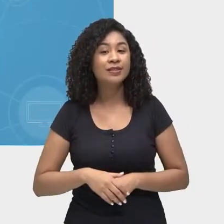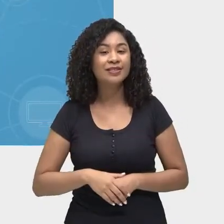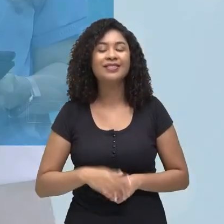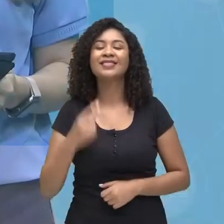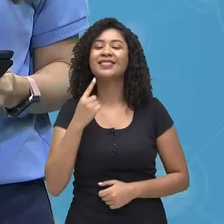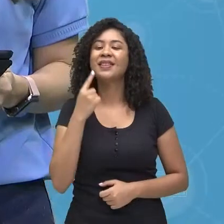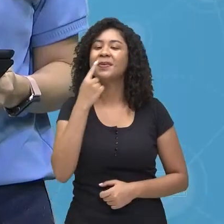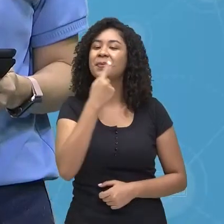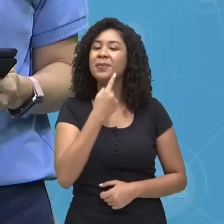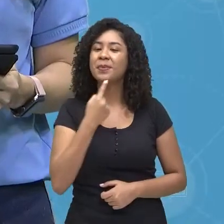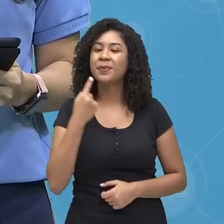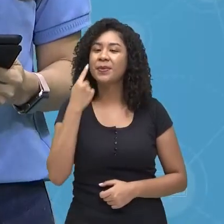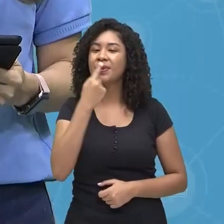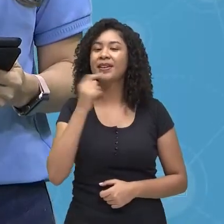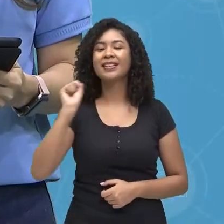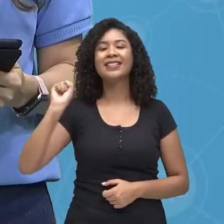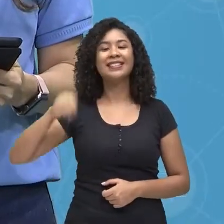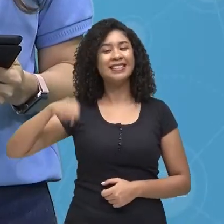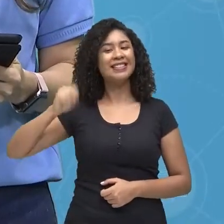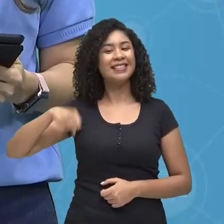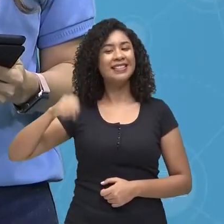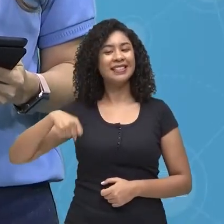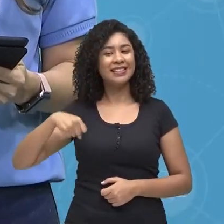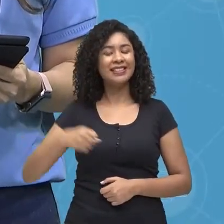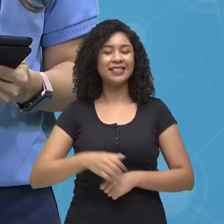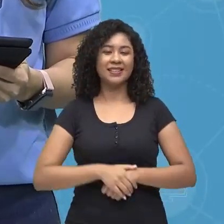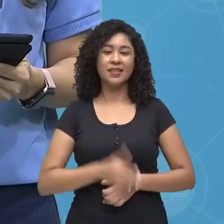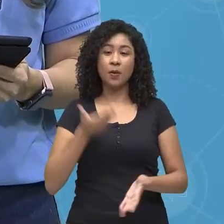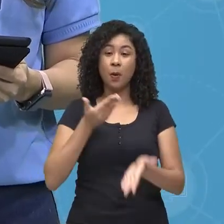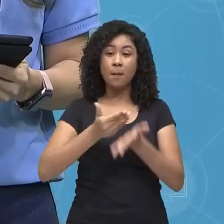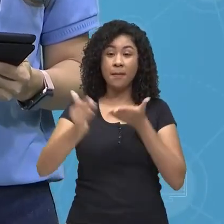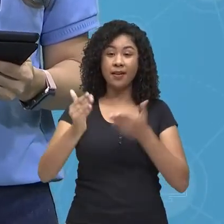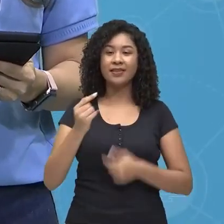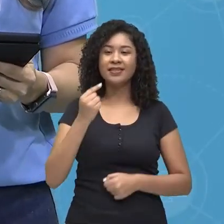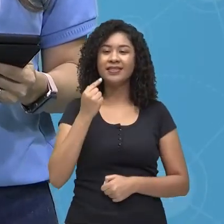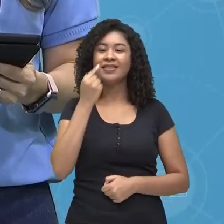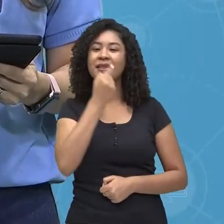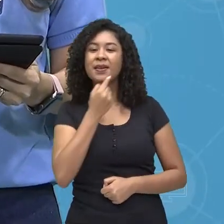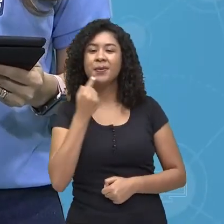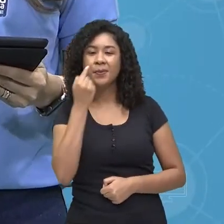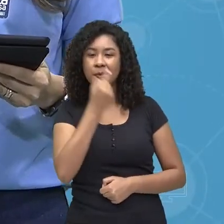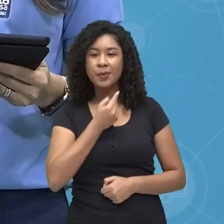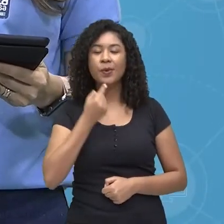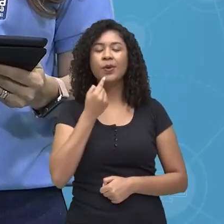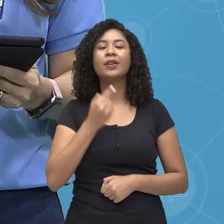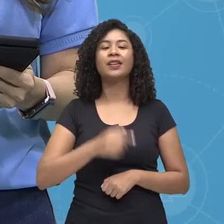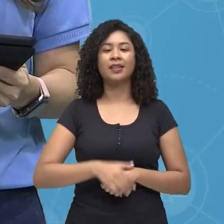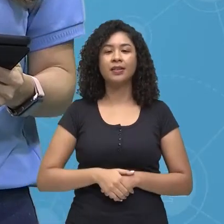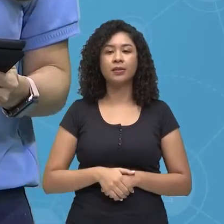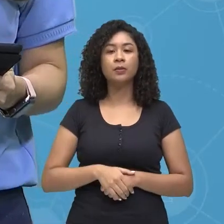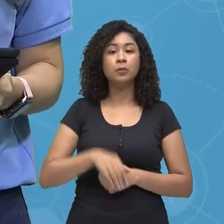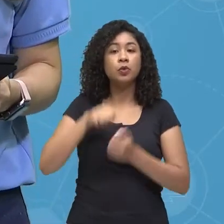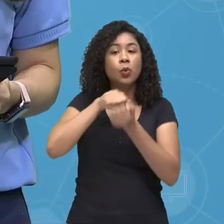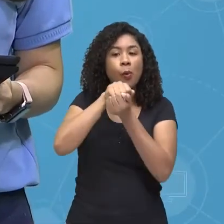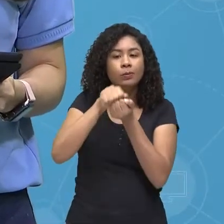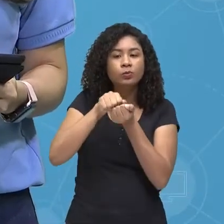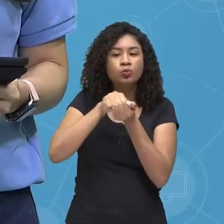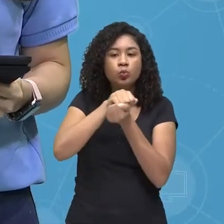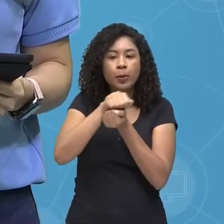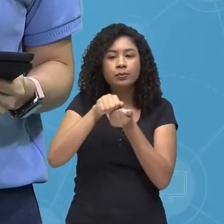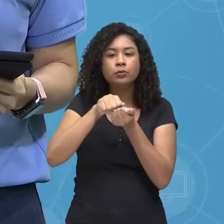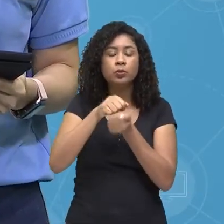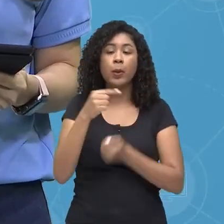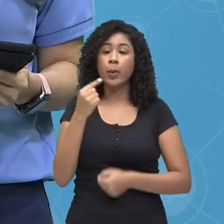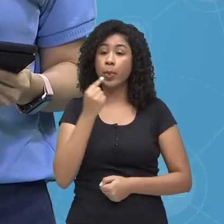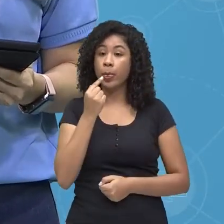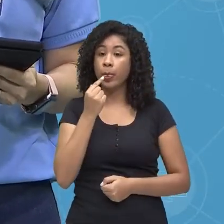né? A digestão em si, ela começa lá na boca. Então, começou na boca, com a ação dos dentes, com a ação da língua,